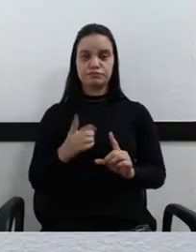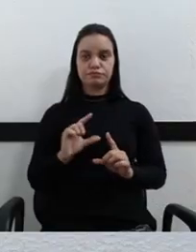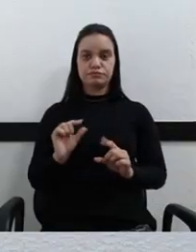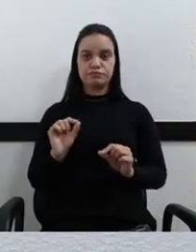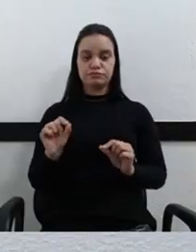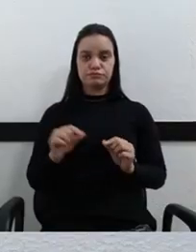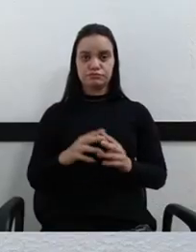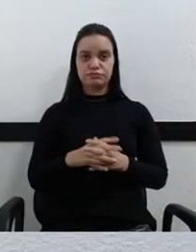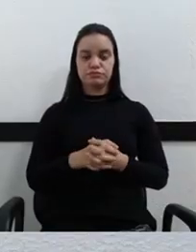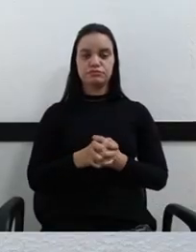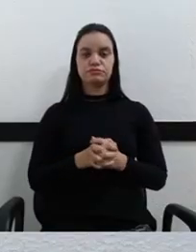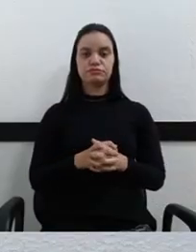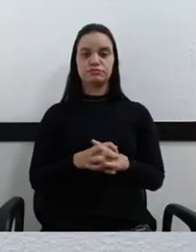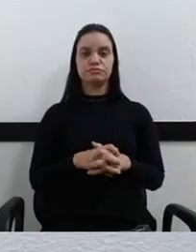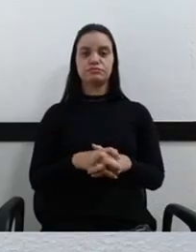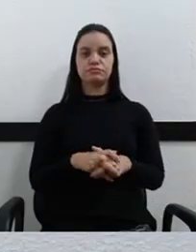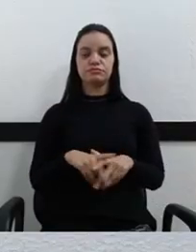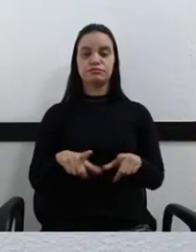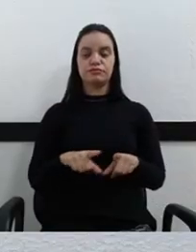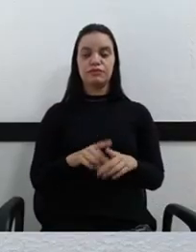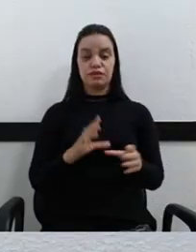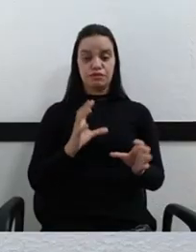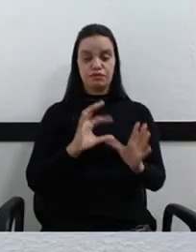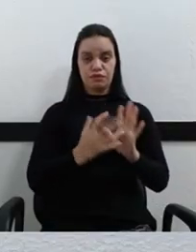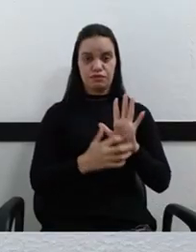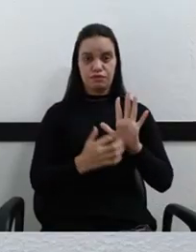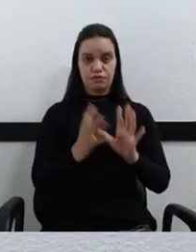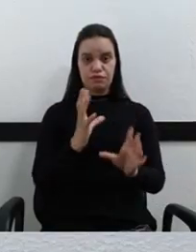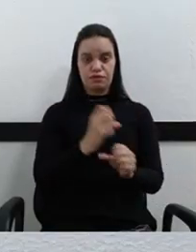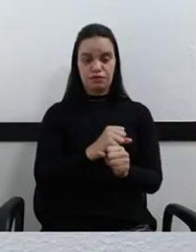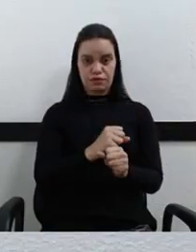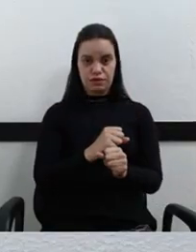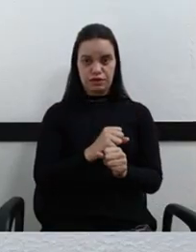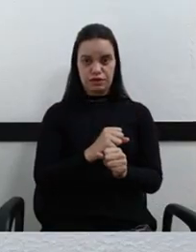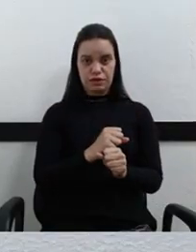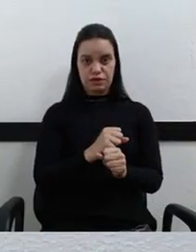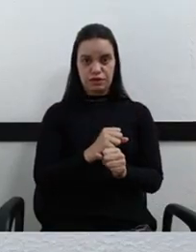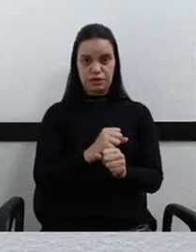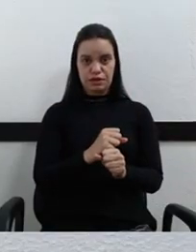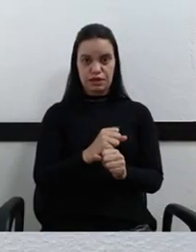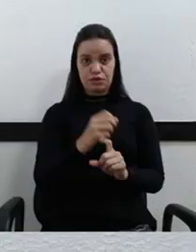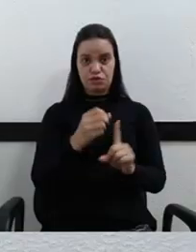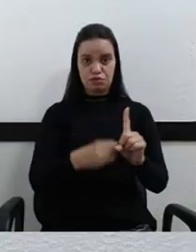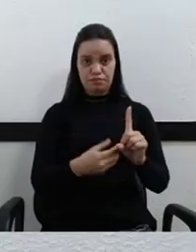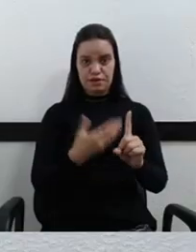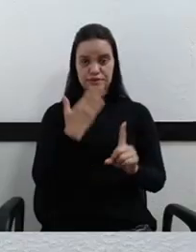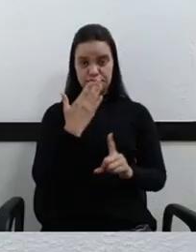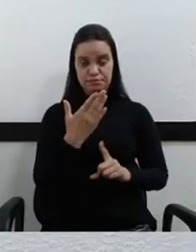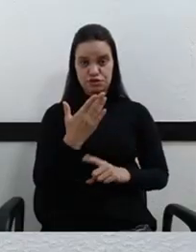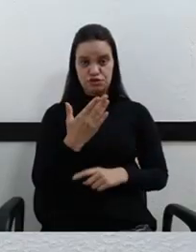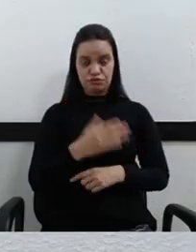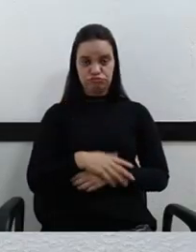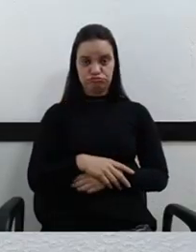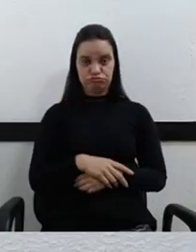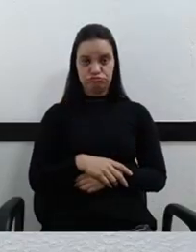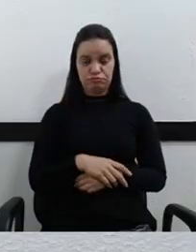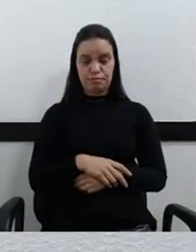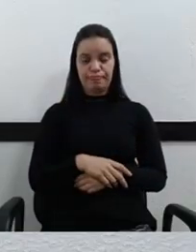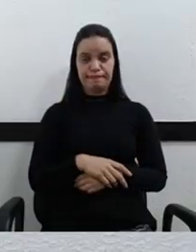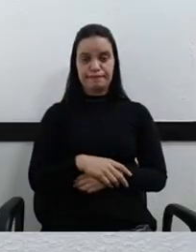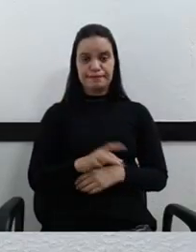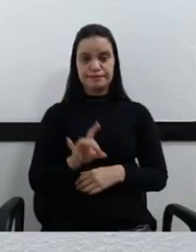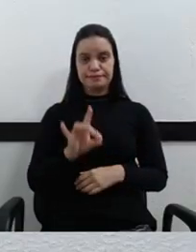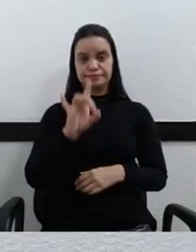dias previstos na normativa vigente e serão calculados com base na remuneração do mês pedido. Os pedidos serão realizados